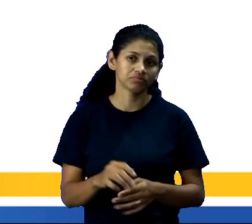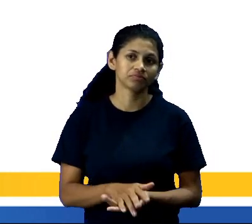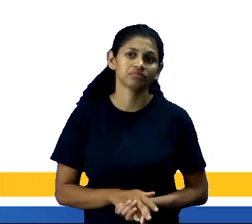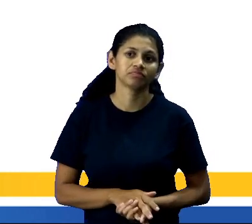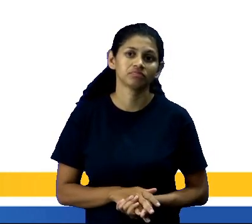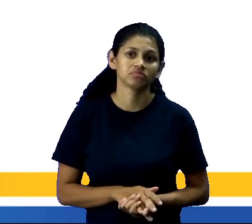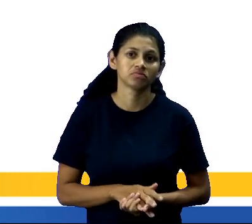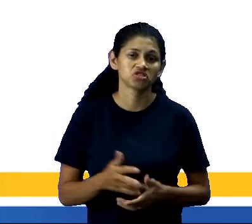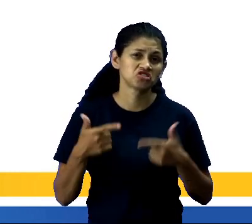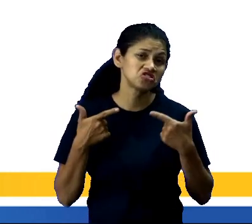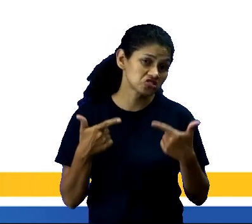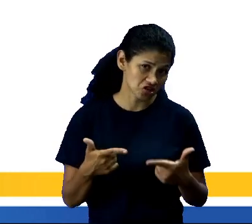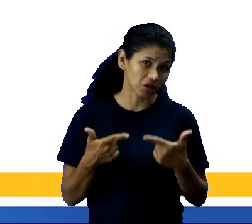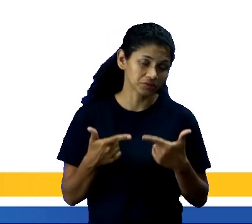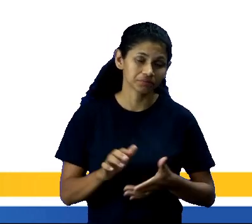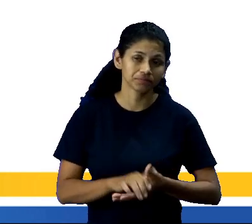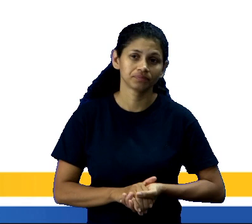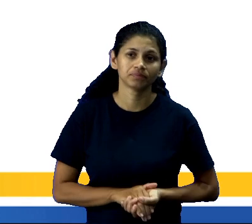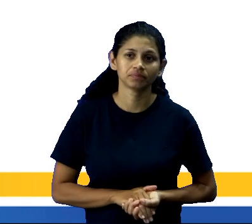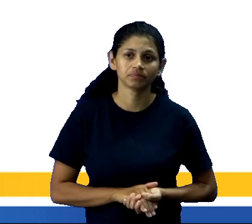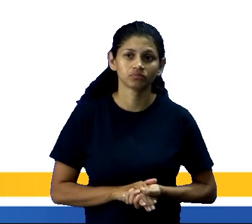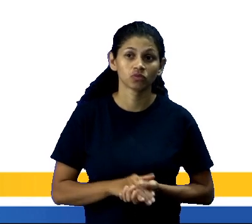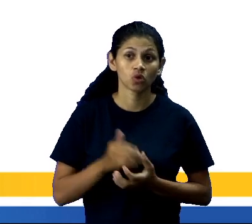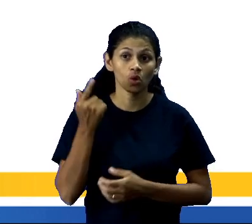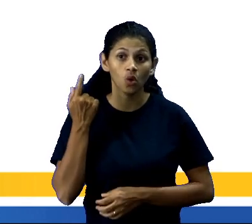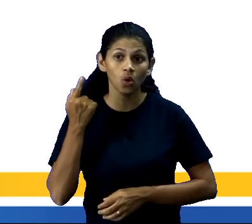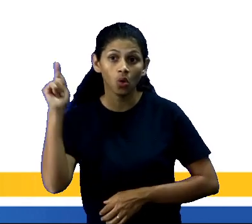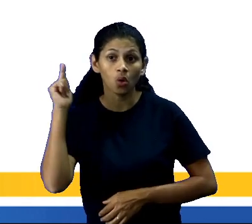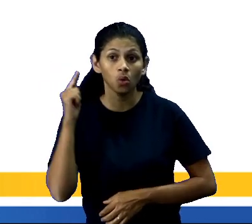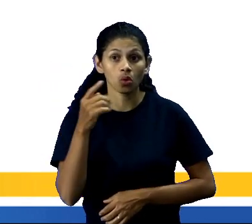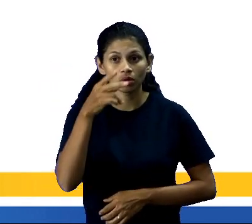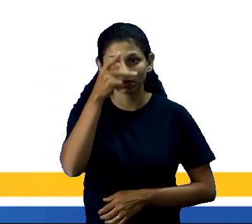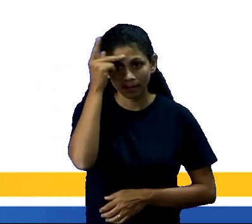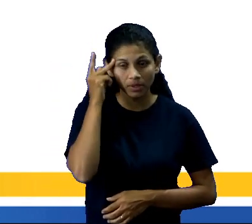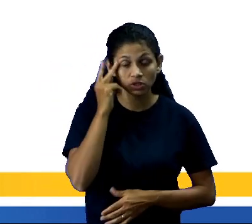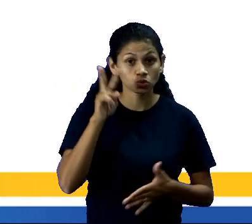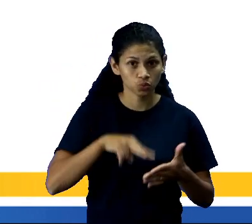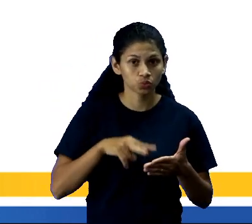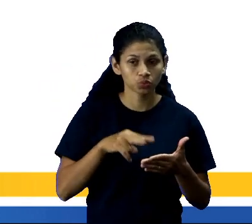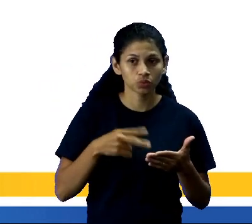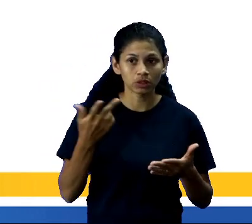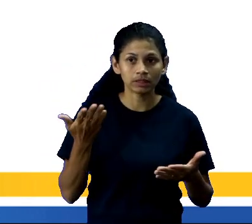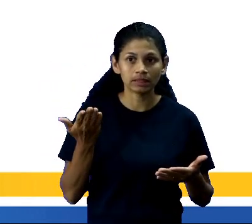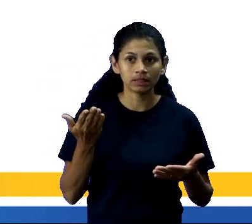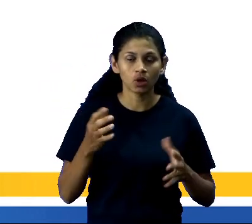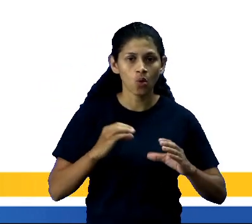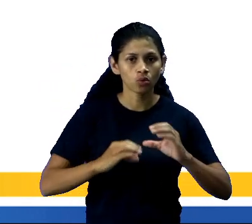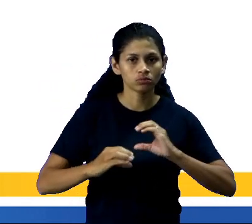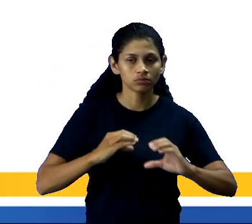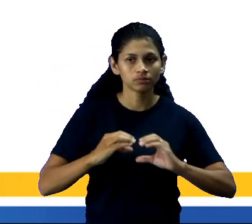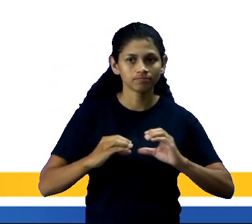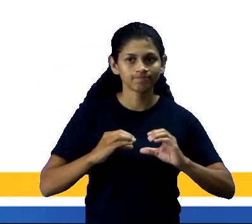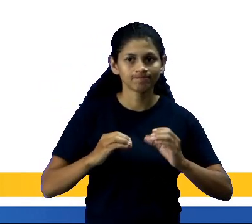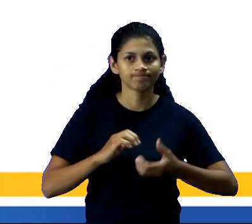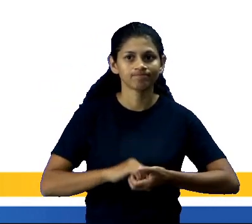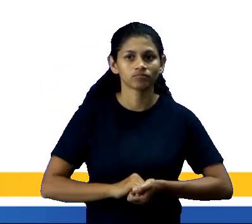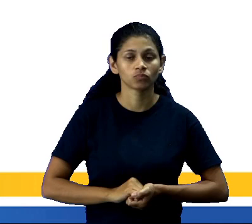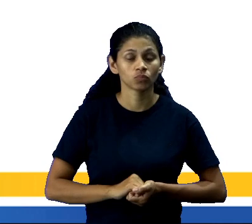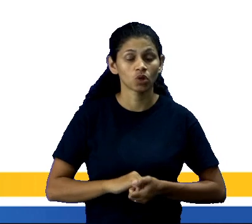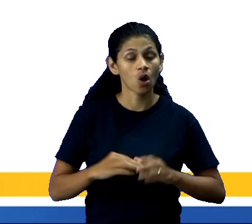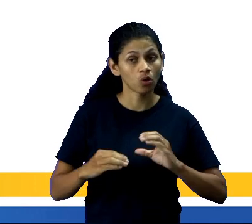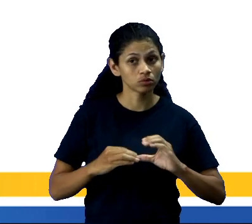Já outra pessoa, outro internauta que lê o livro A Seleção, Qual foi o posicionamento dele? Qual foi